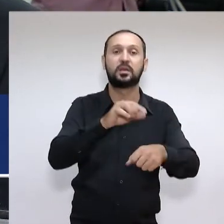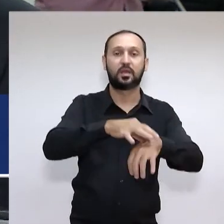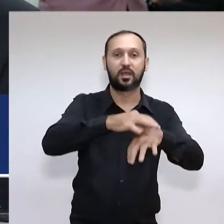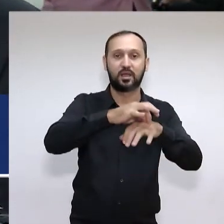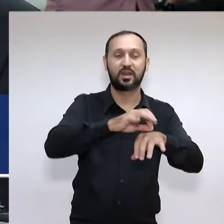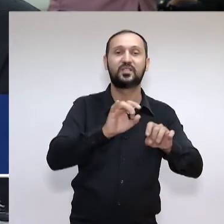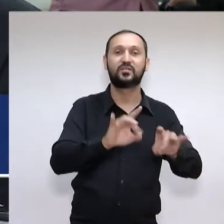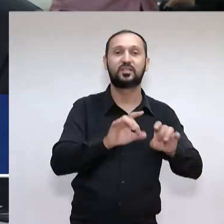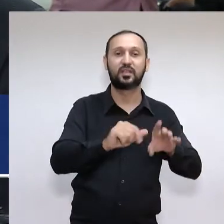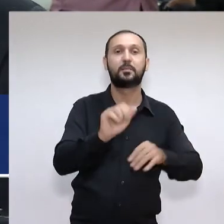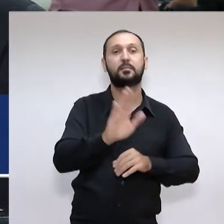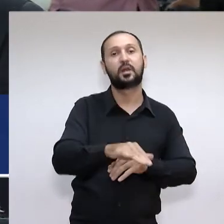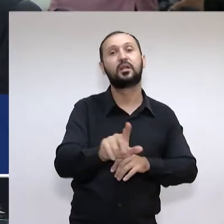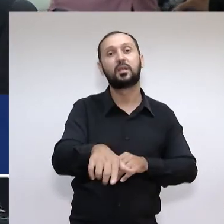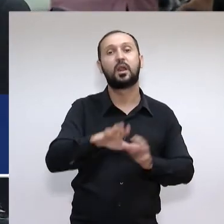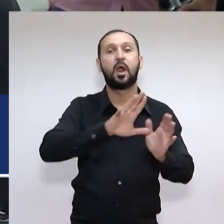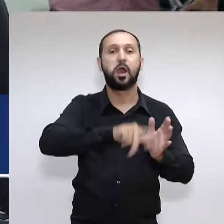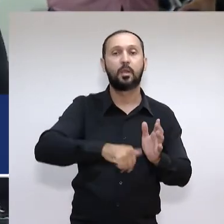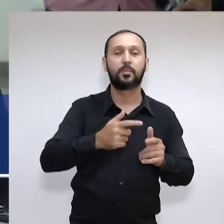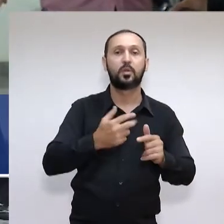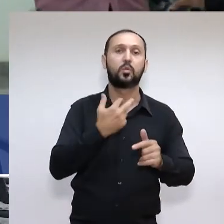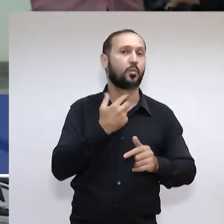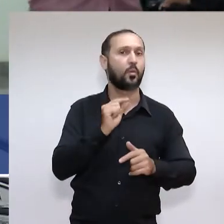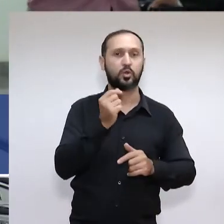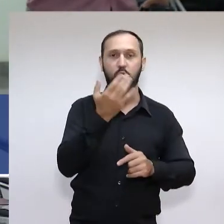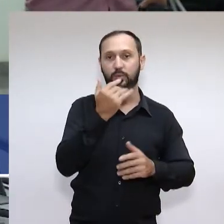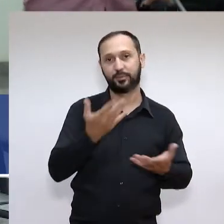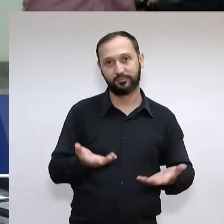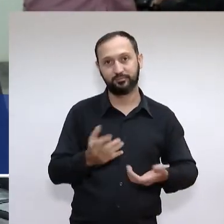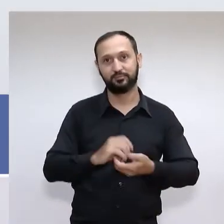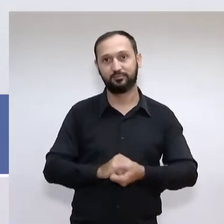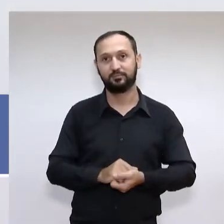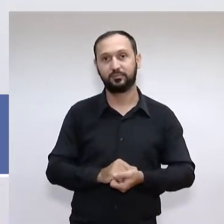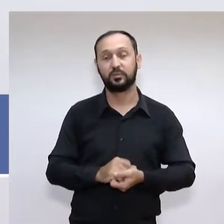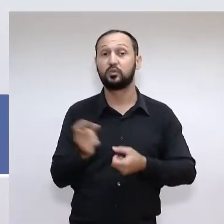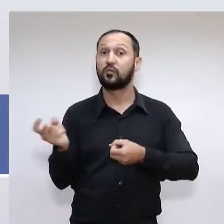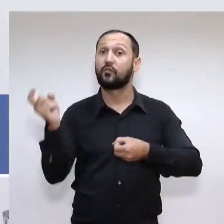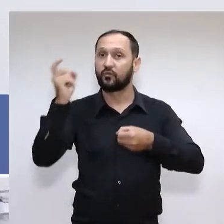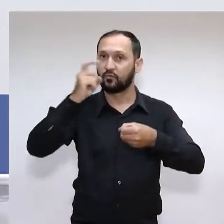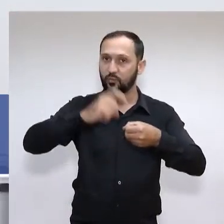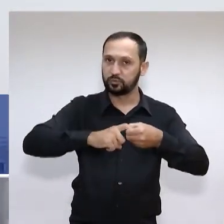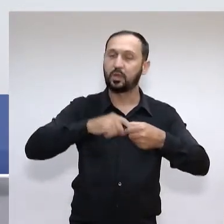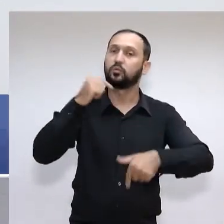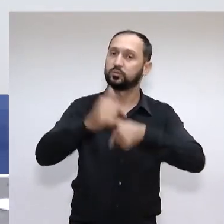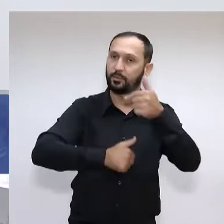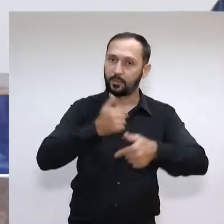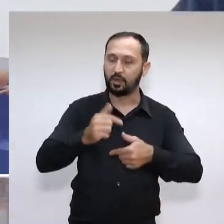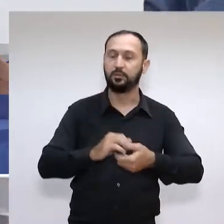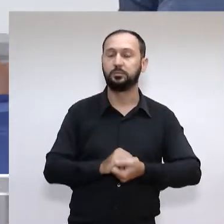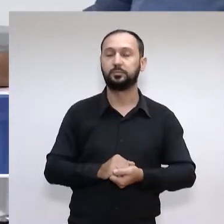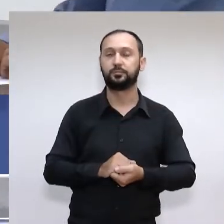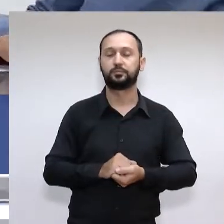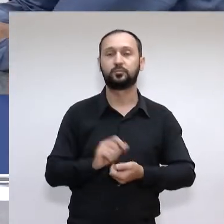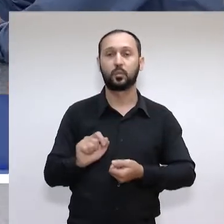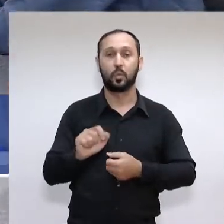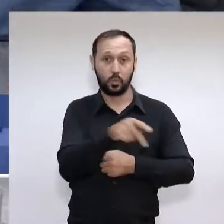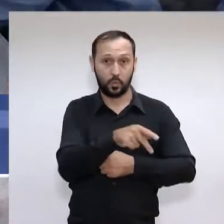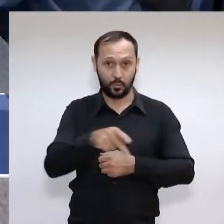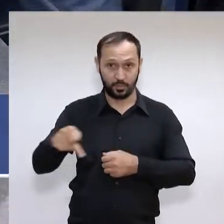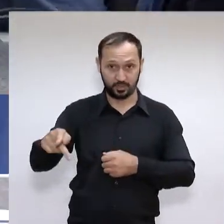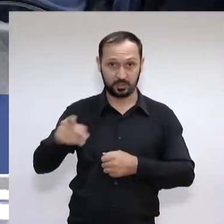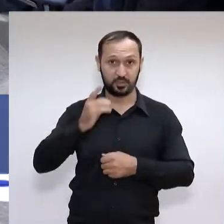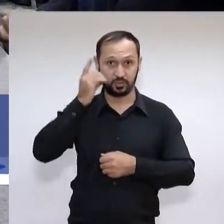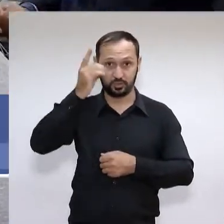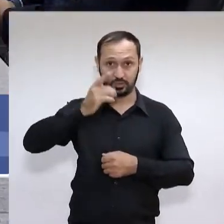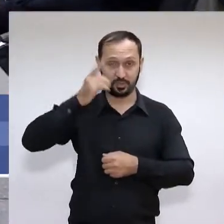era imprópria para o consumo. Então nós retomaremos toda a operação. Para o presidente da Casa de Leis, Paulo Correia, o trabalho